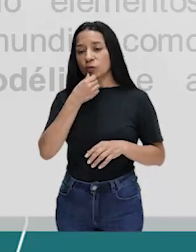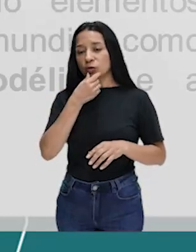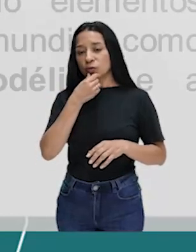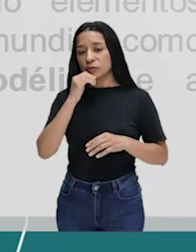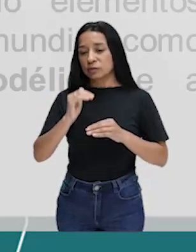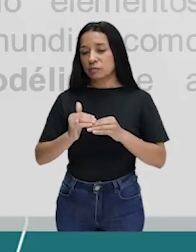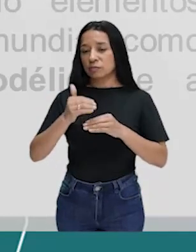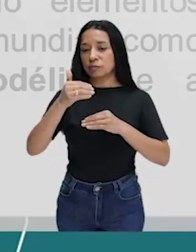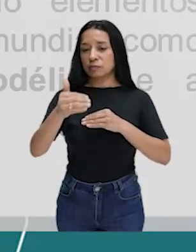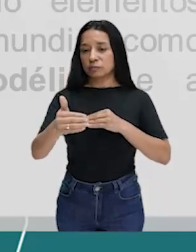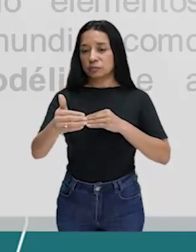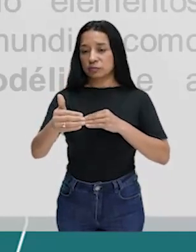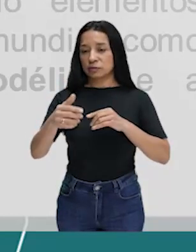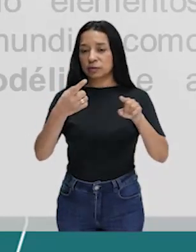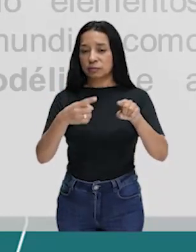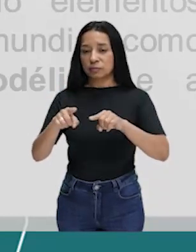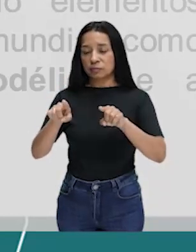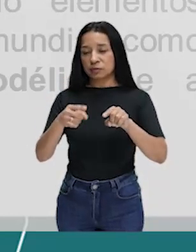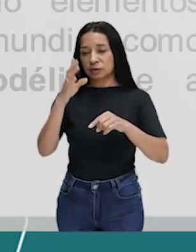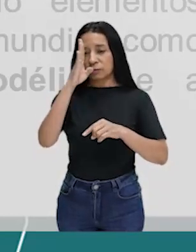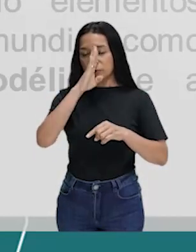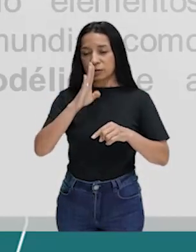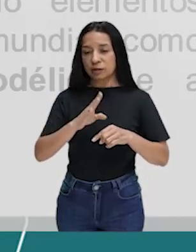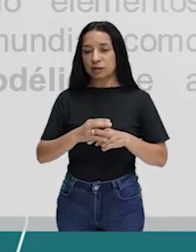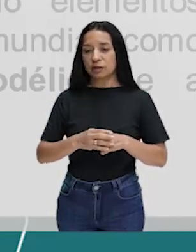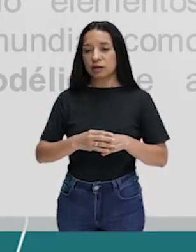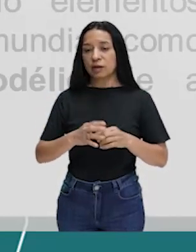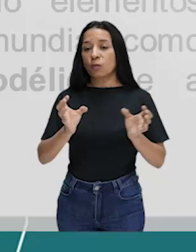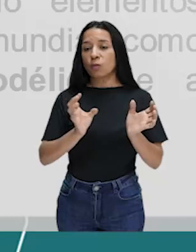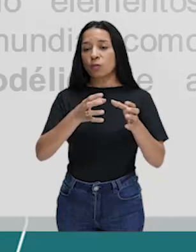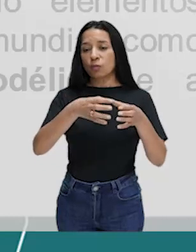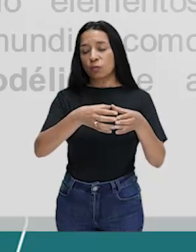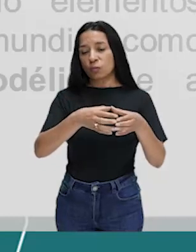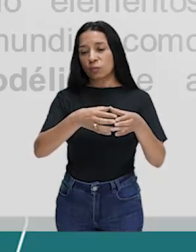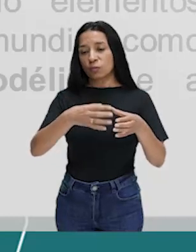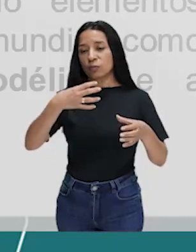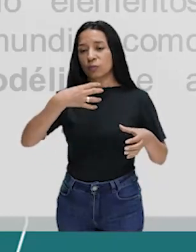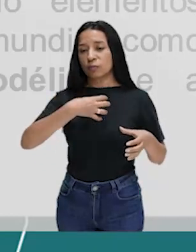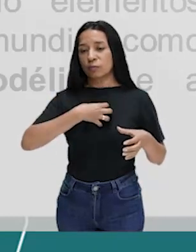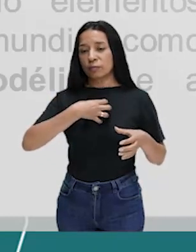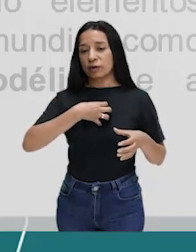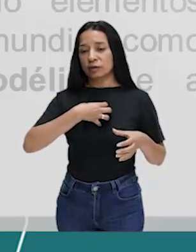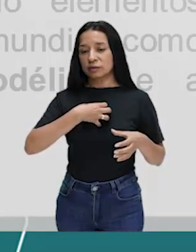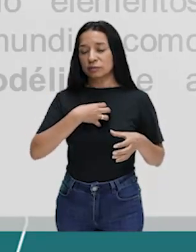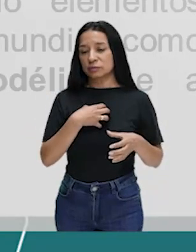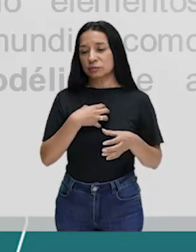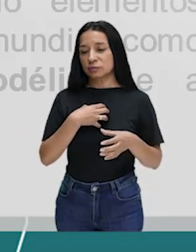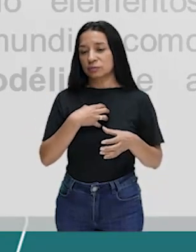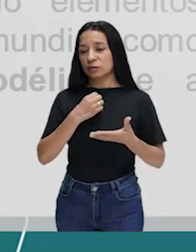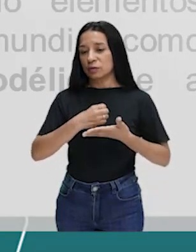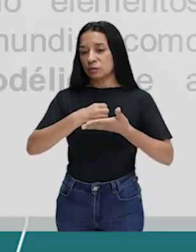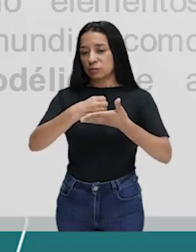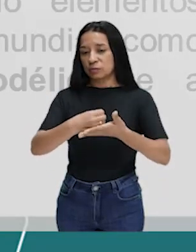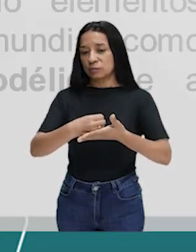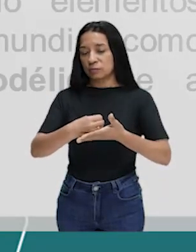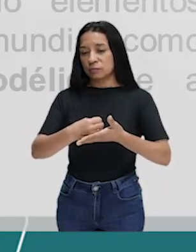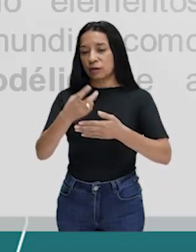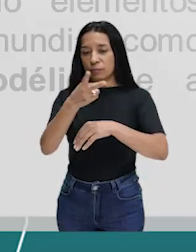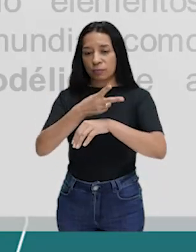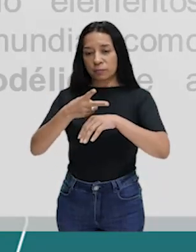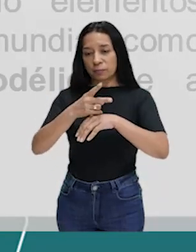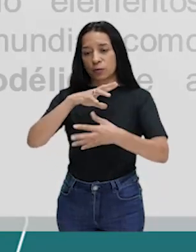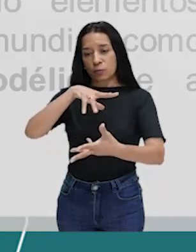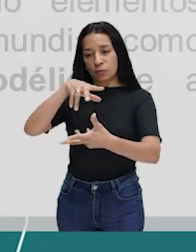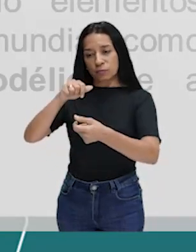da música brasileira, tá? O grupo baiano e seus colaboradores procuraram universalizar a linguagem da música popular brasileira,